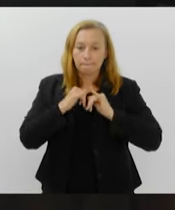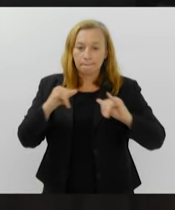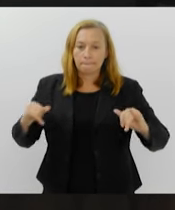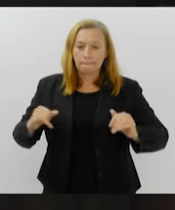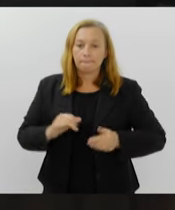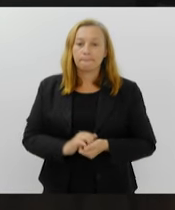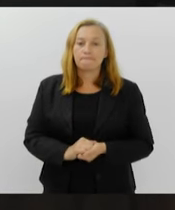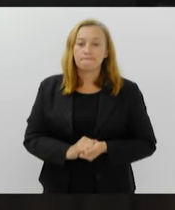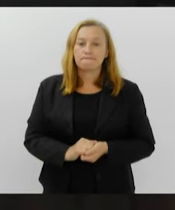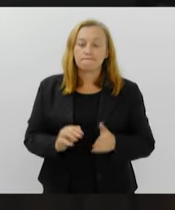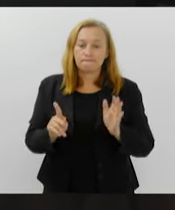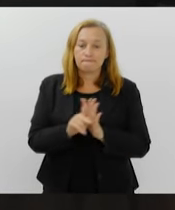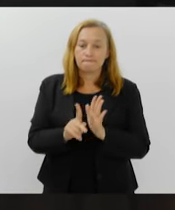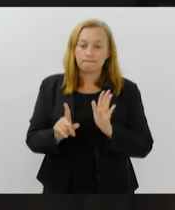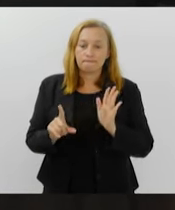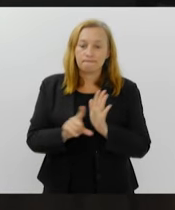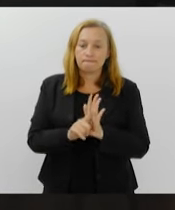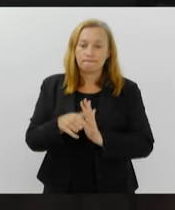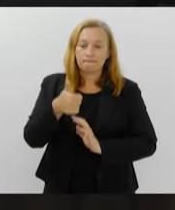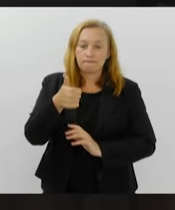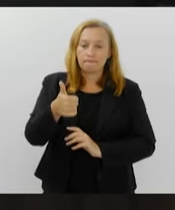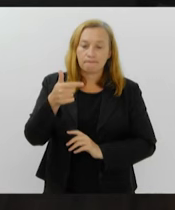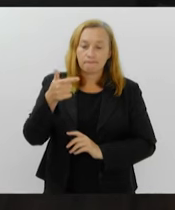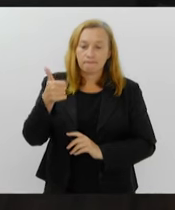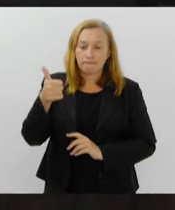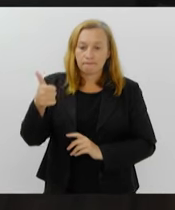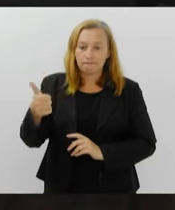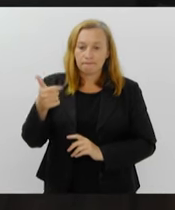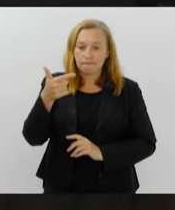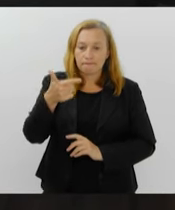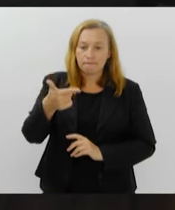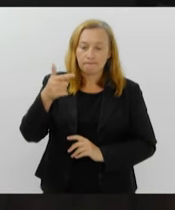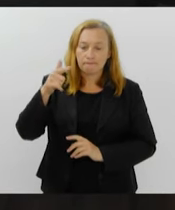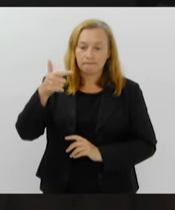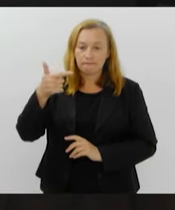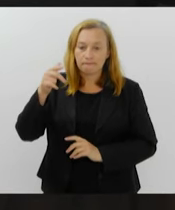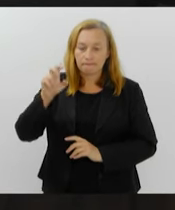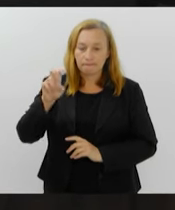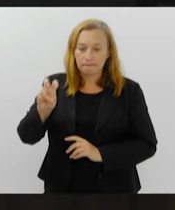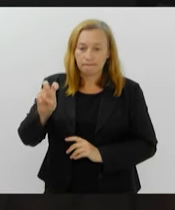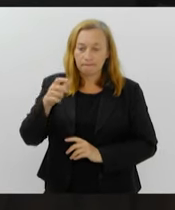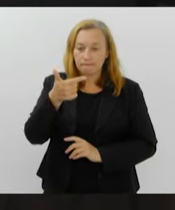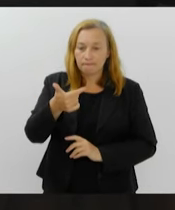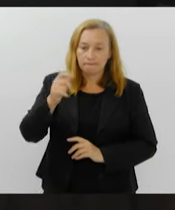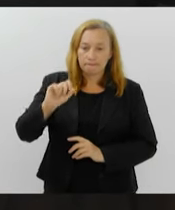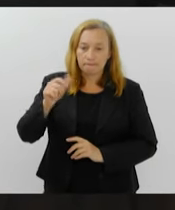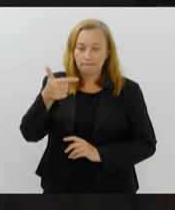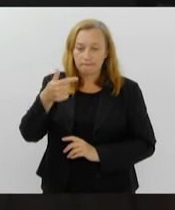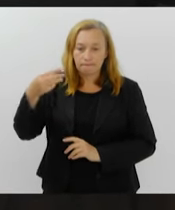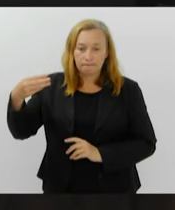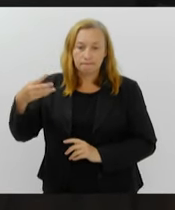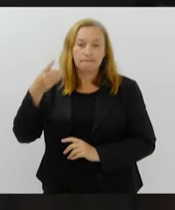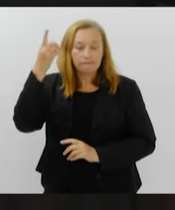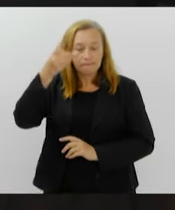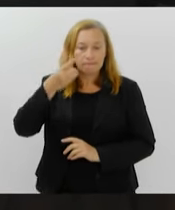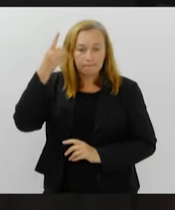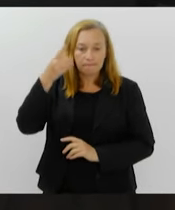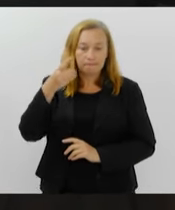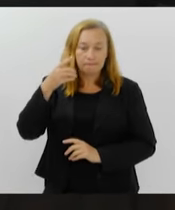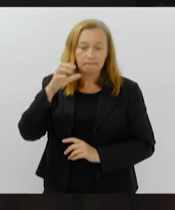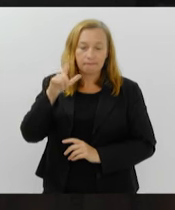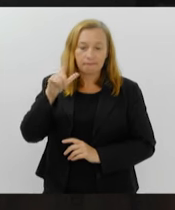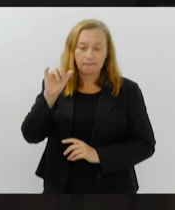anuncio projeto de lei número 225 de23 de autoria dos deputados Carlos